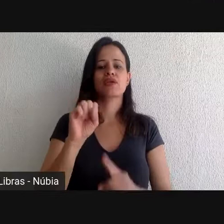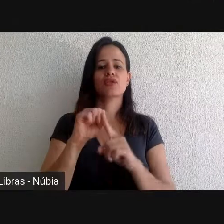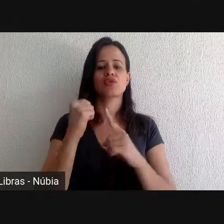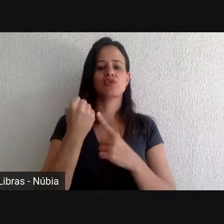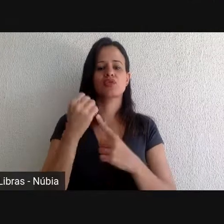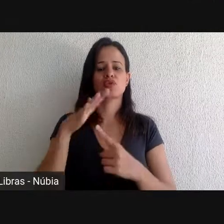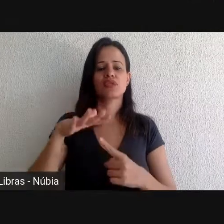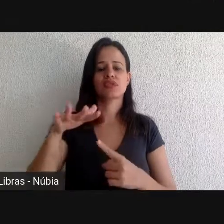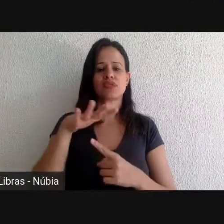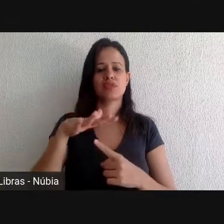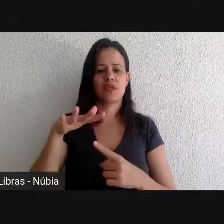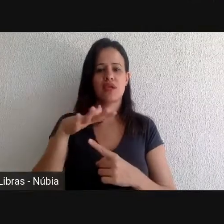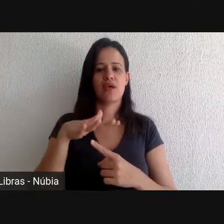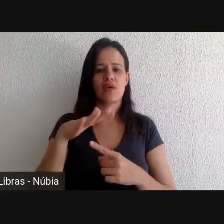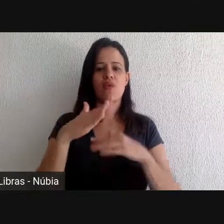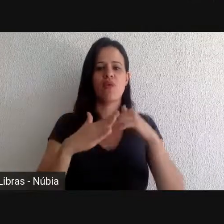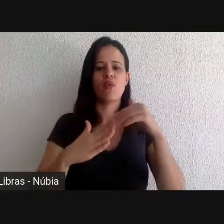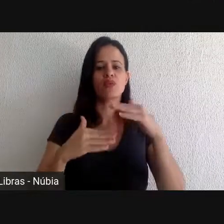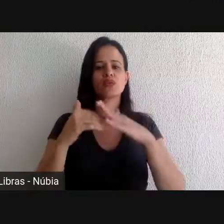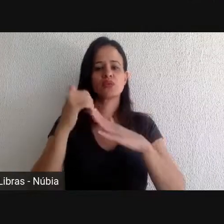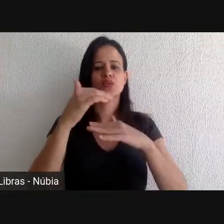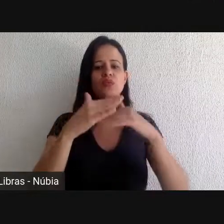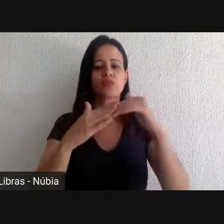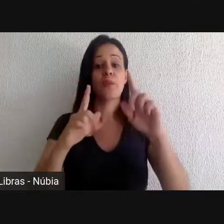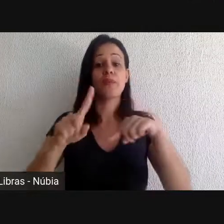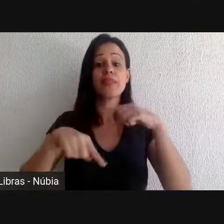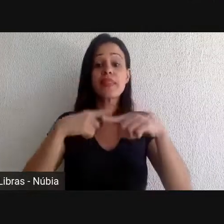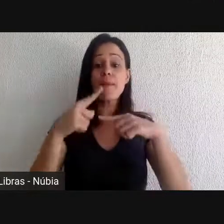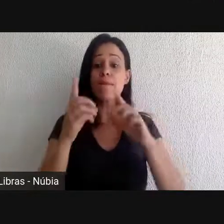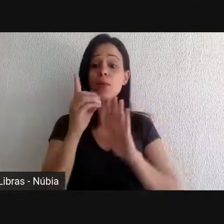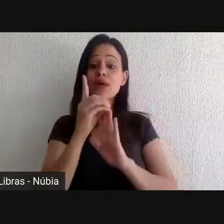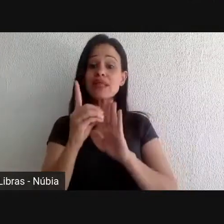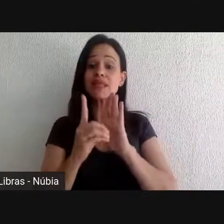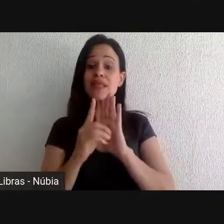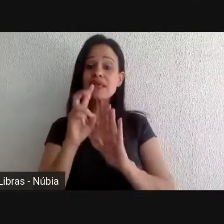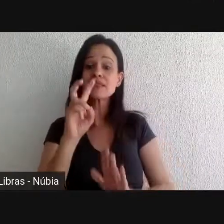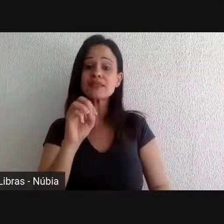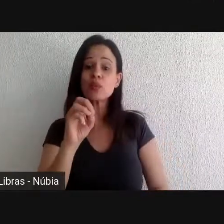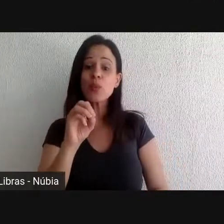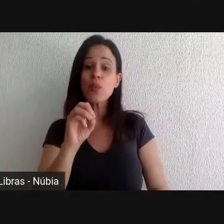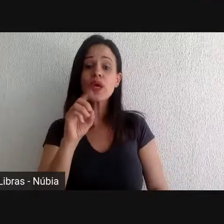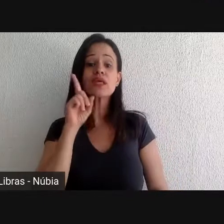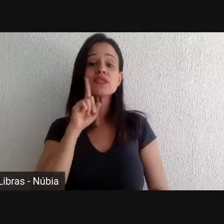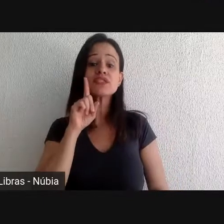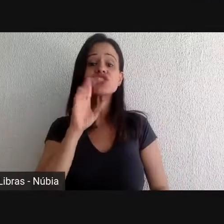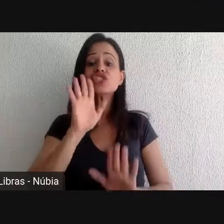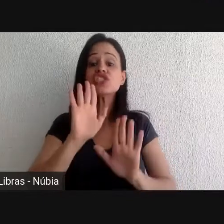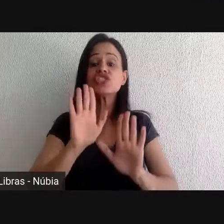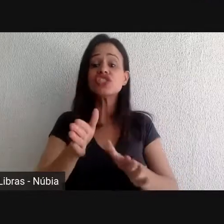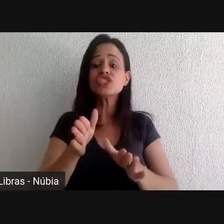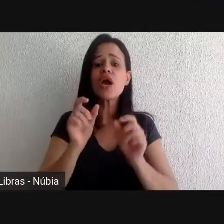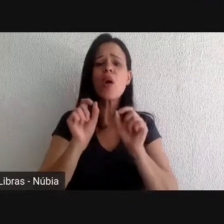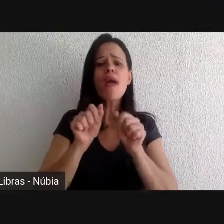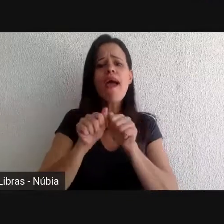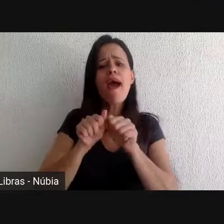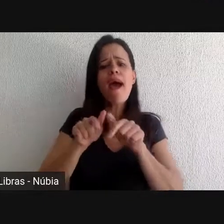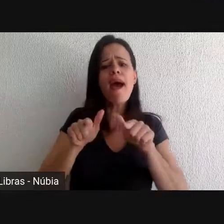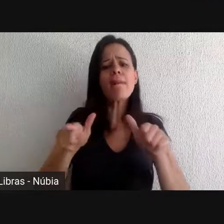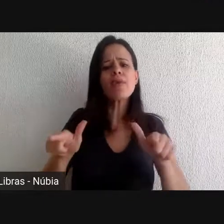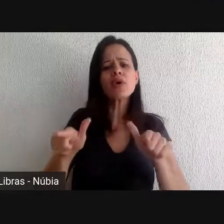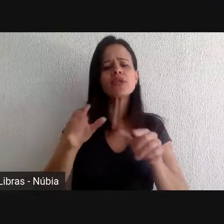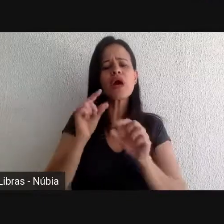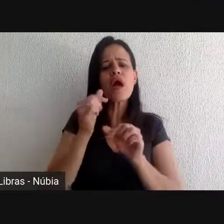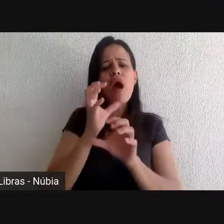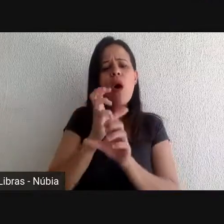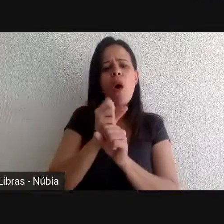E já na década de 50, nos Estados Unidos, surgiu uma nova abordagem orçamentária que tinha essa